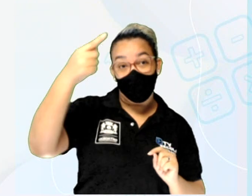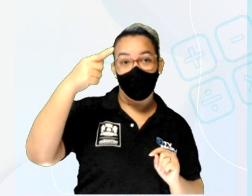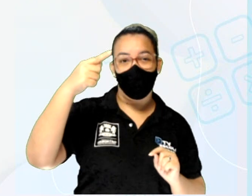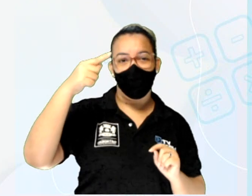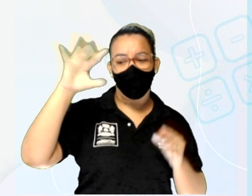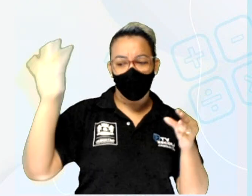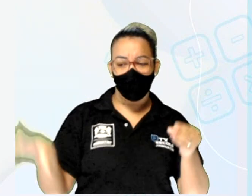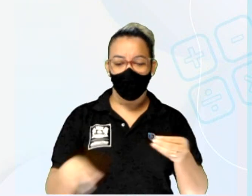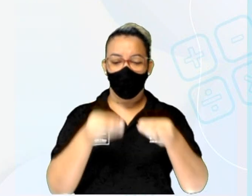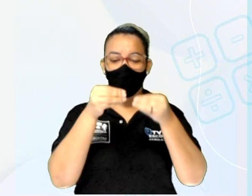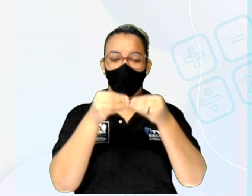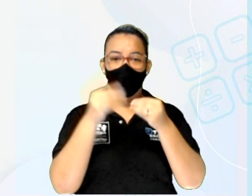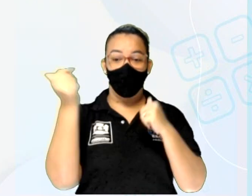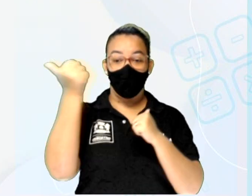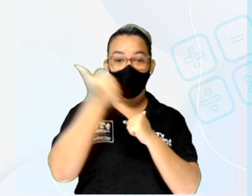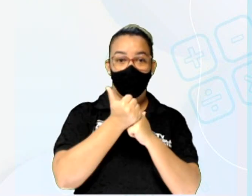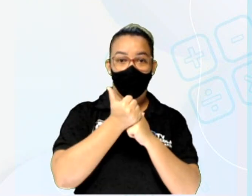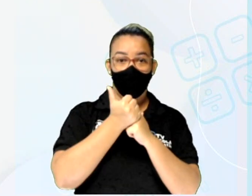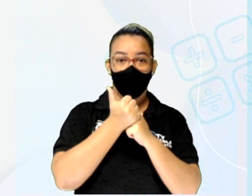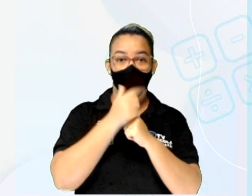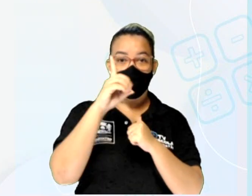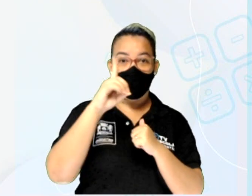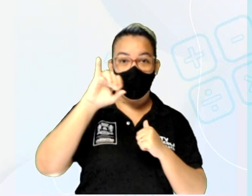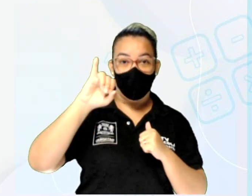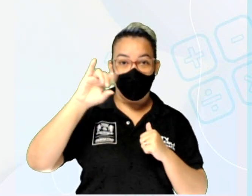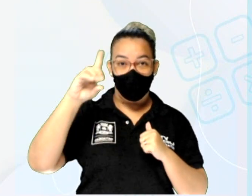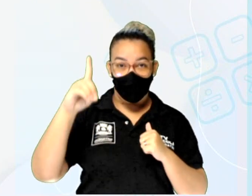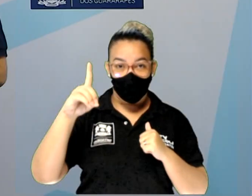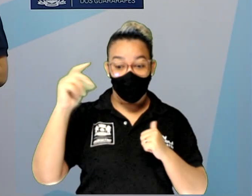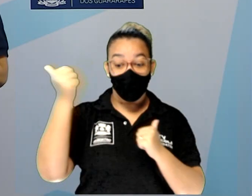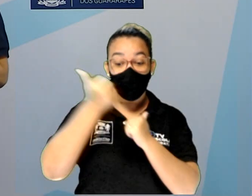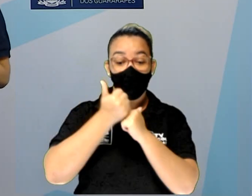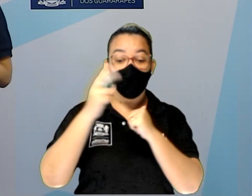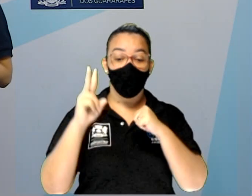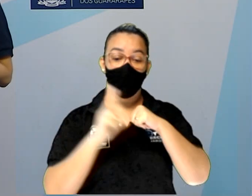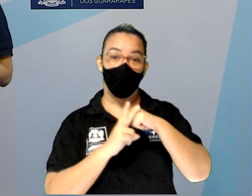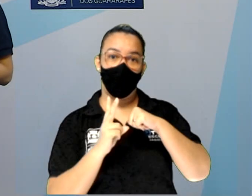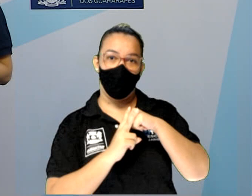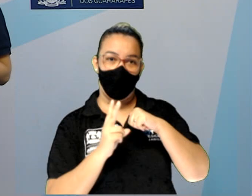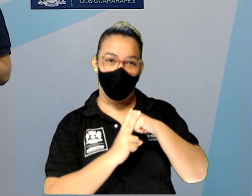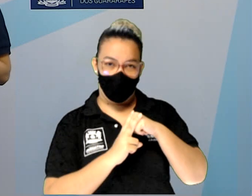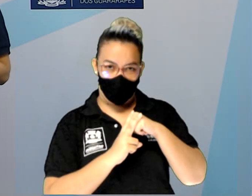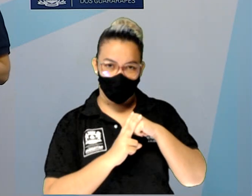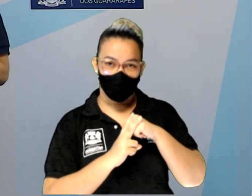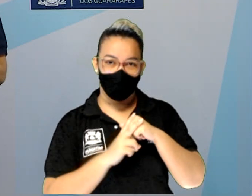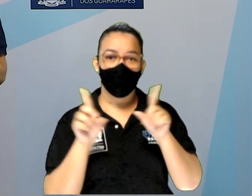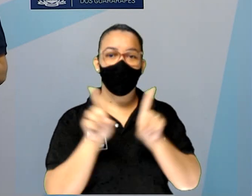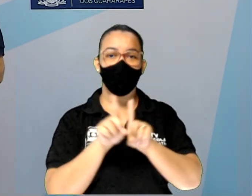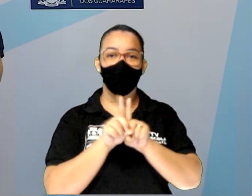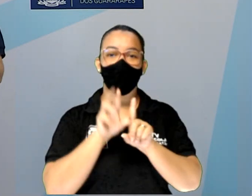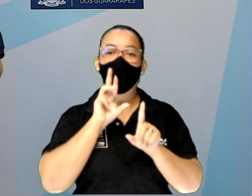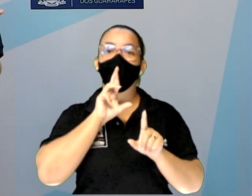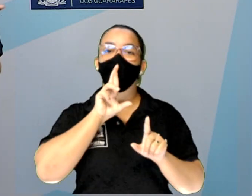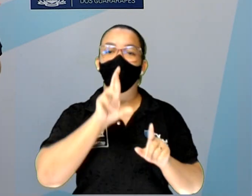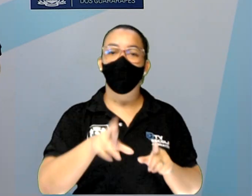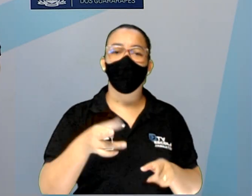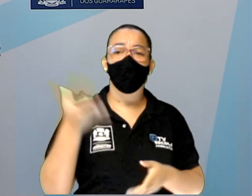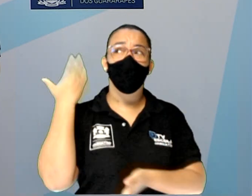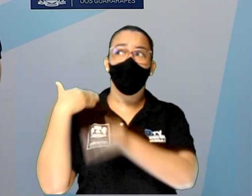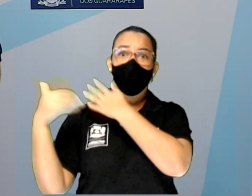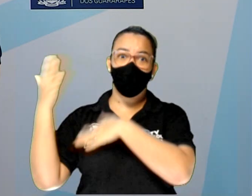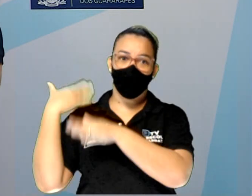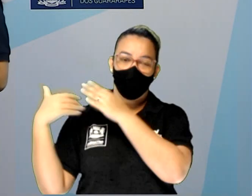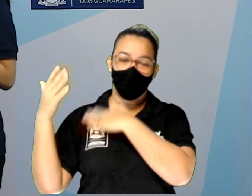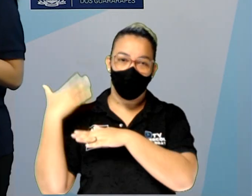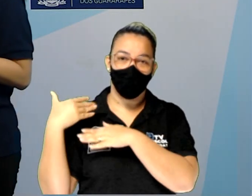ele vai substituir o verbo da ação, além de indicar que a resposta lá está no